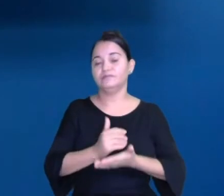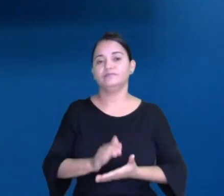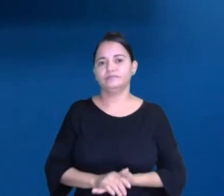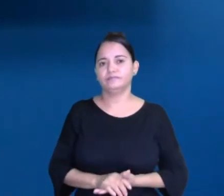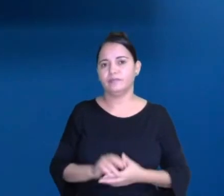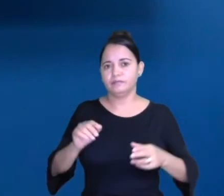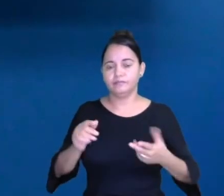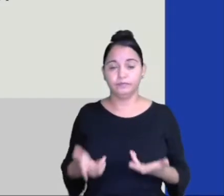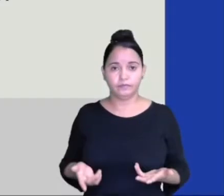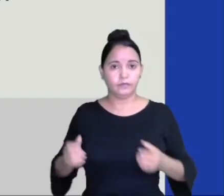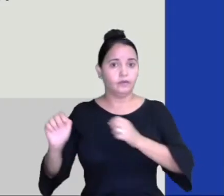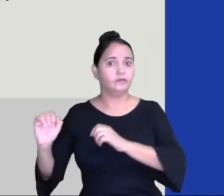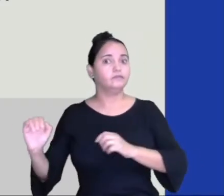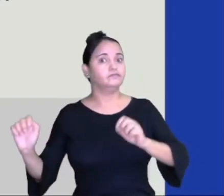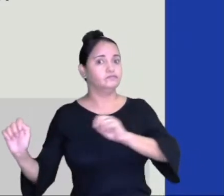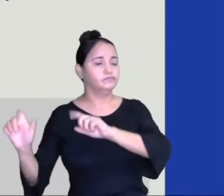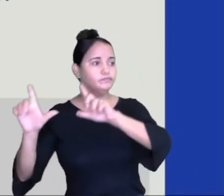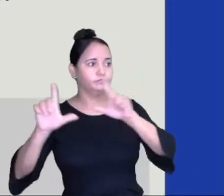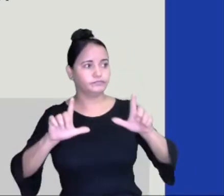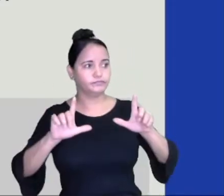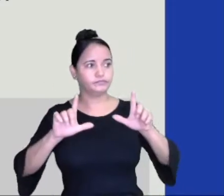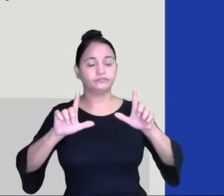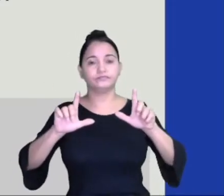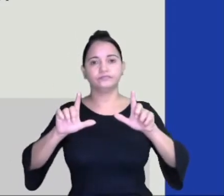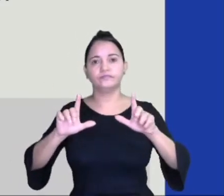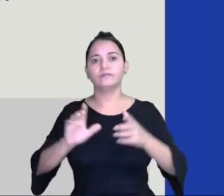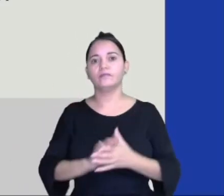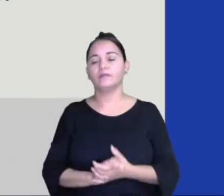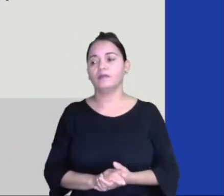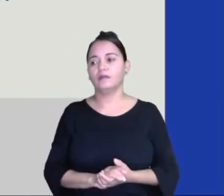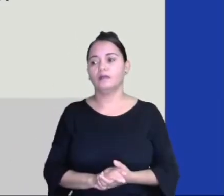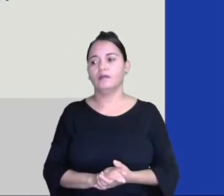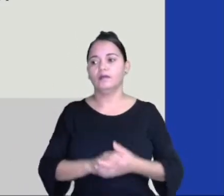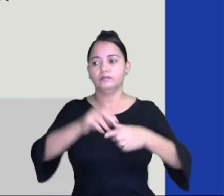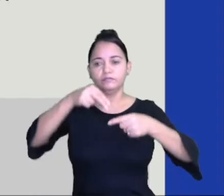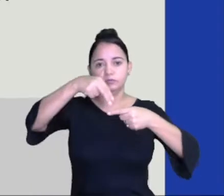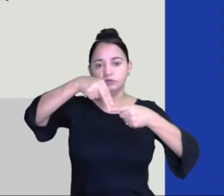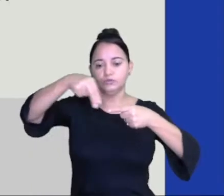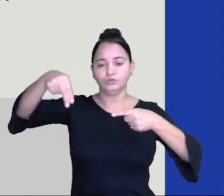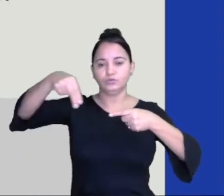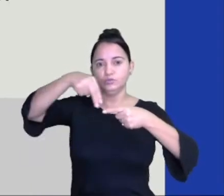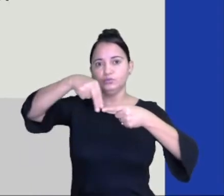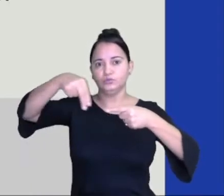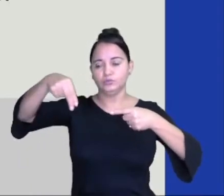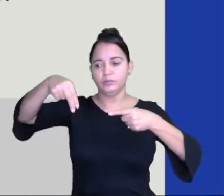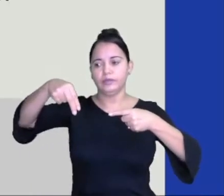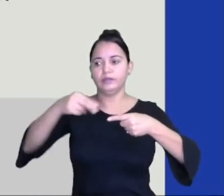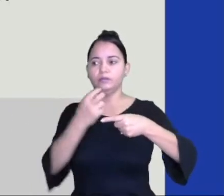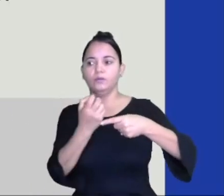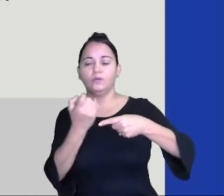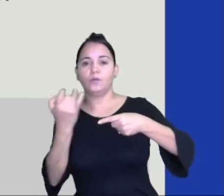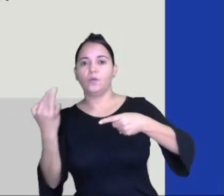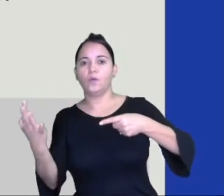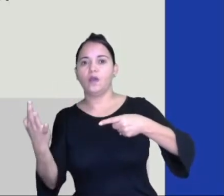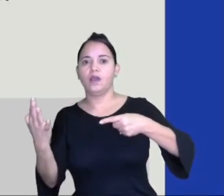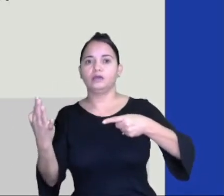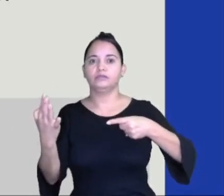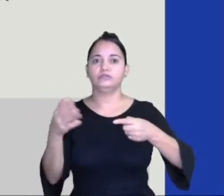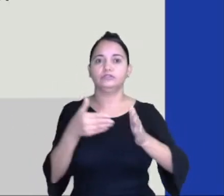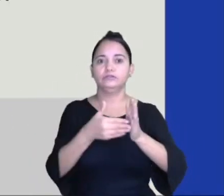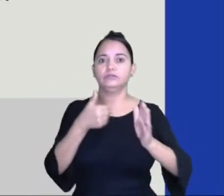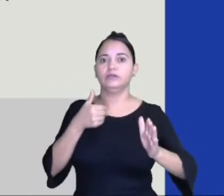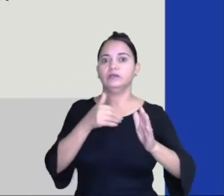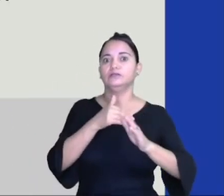Então, volta para a telinha para a gente entender o restante. Numerador indica quantas partes foram consideradas do